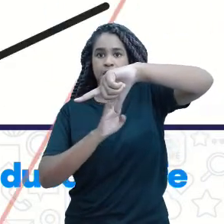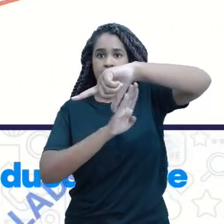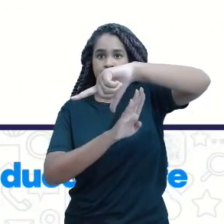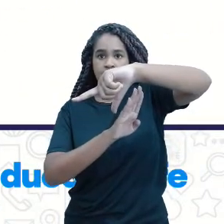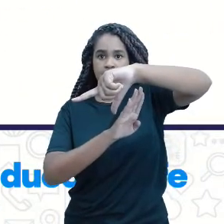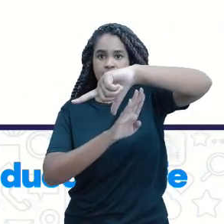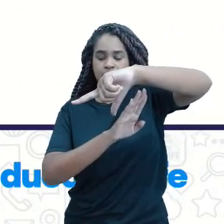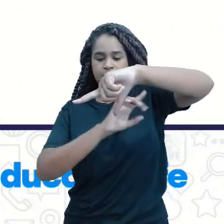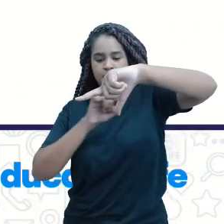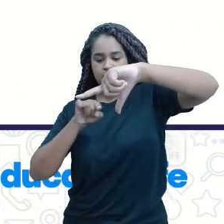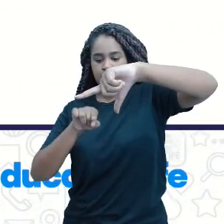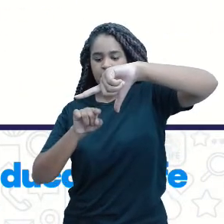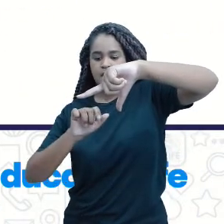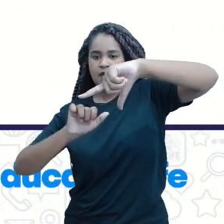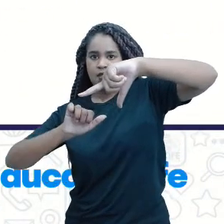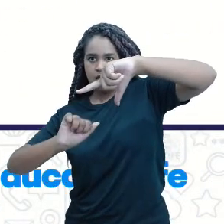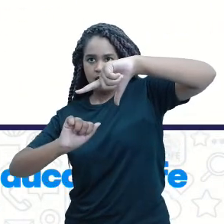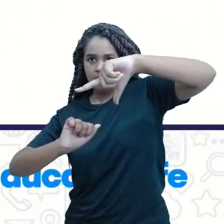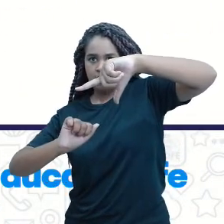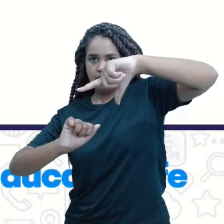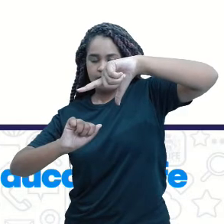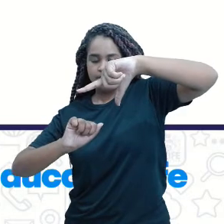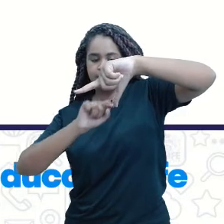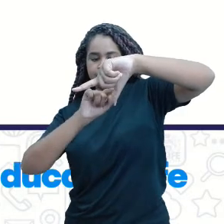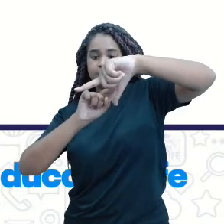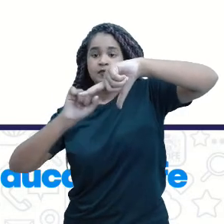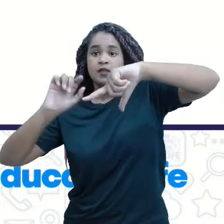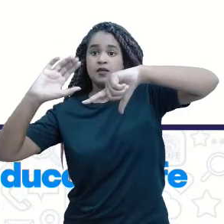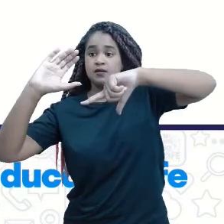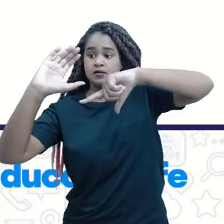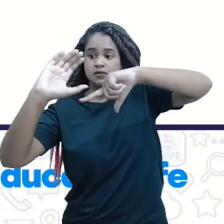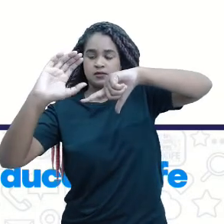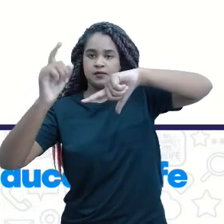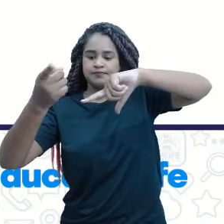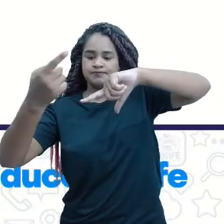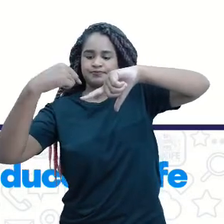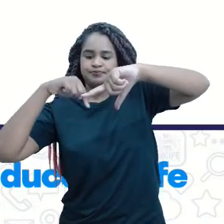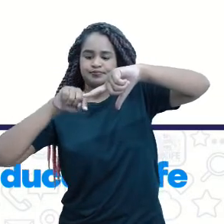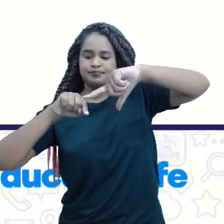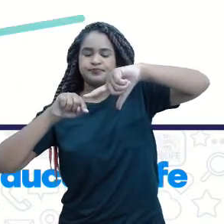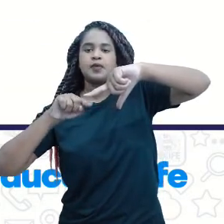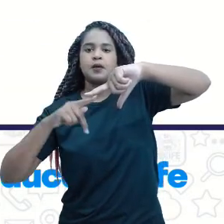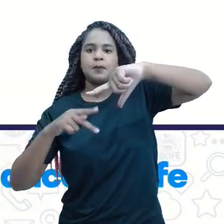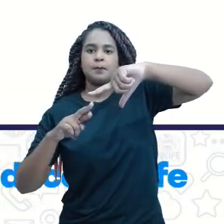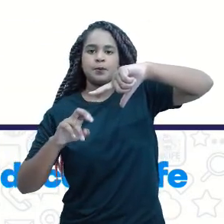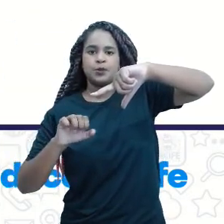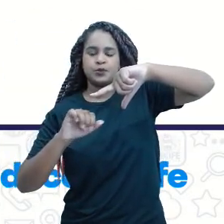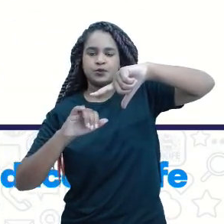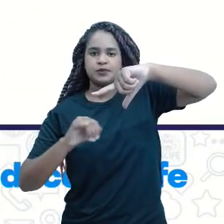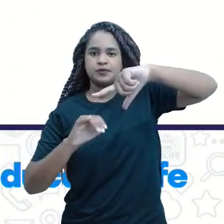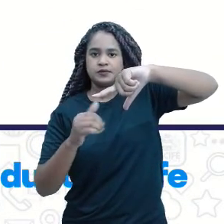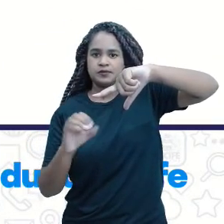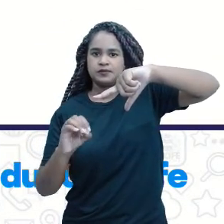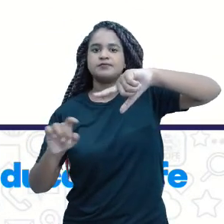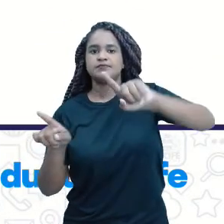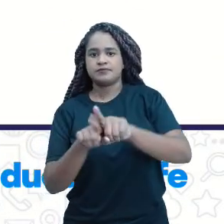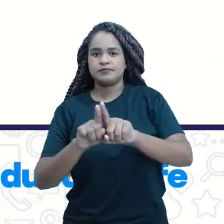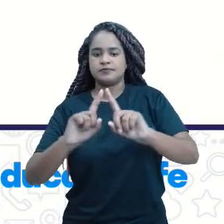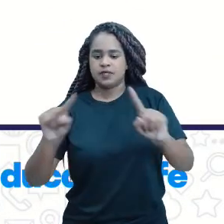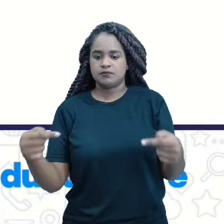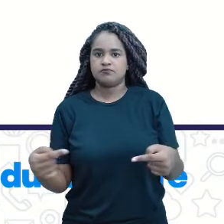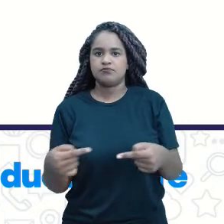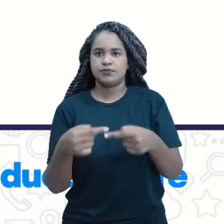A. E aí, de acordo com o lado C, a gente também vai ter a projeção na hipotenusa A,